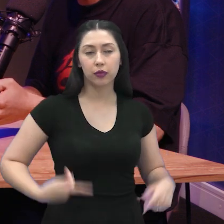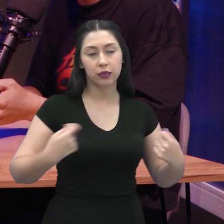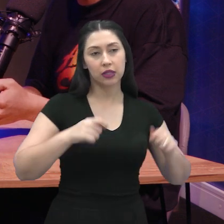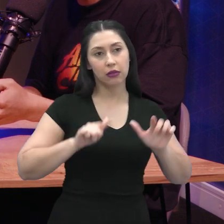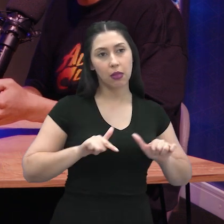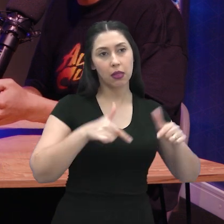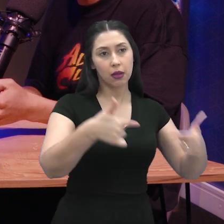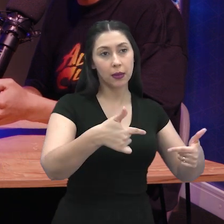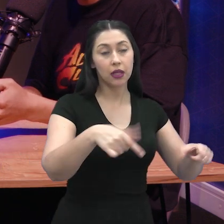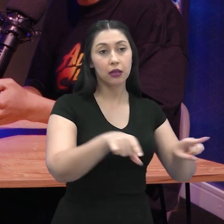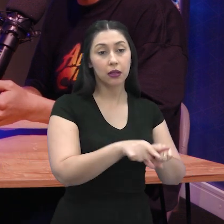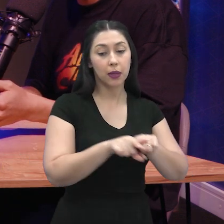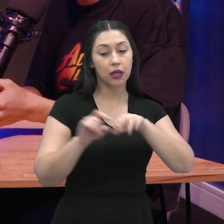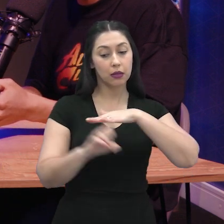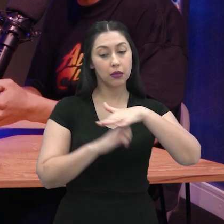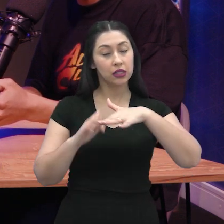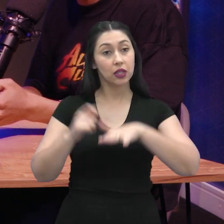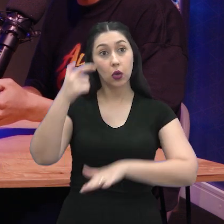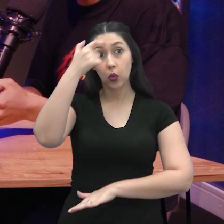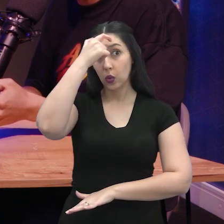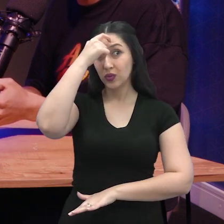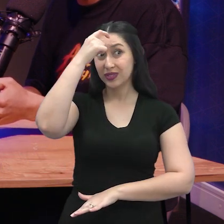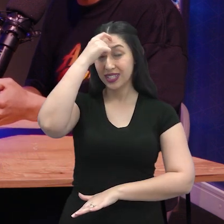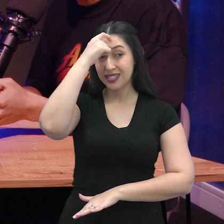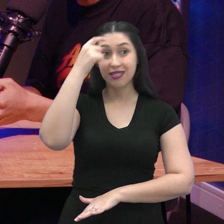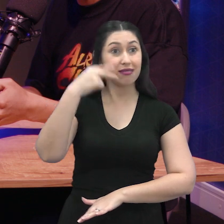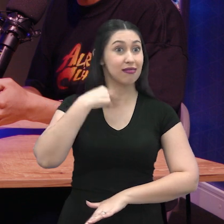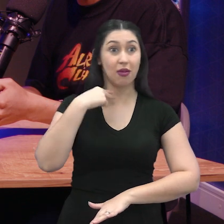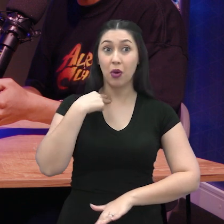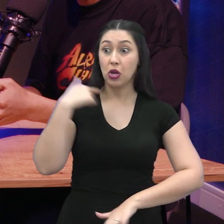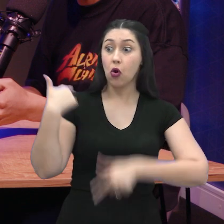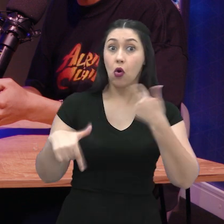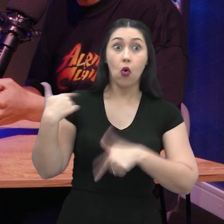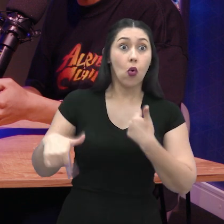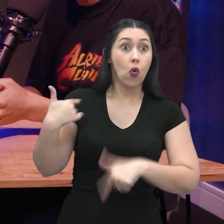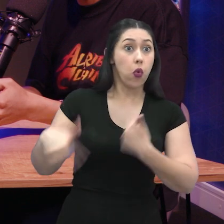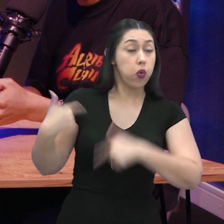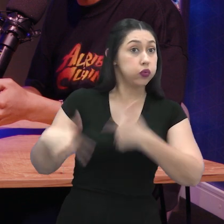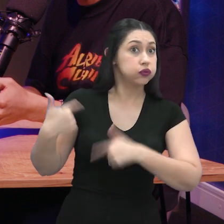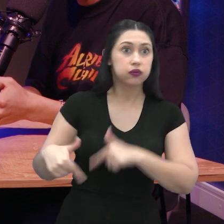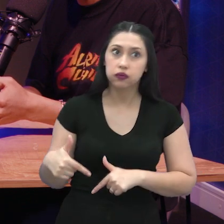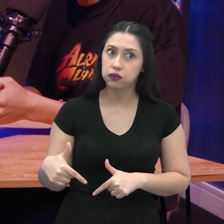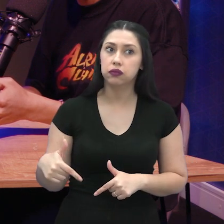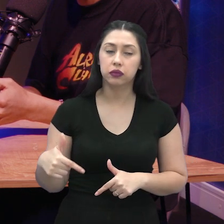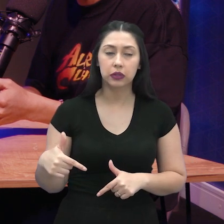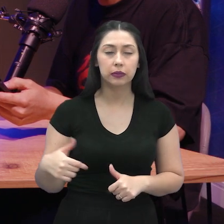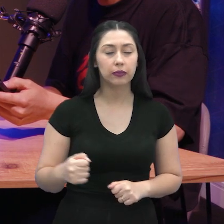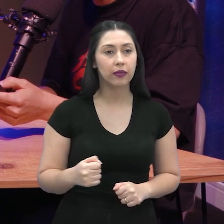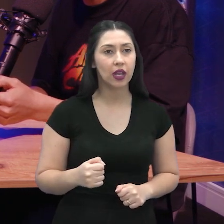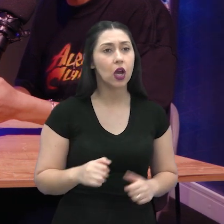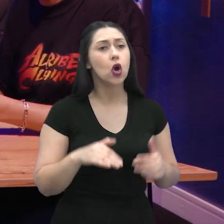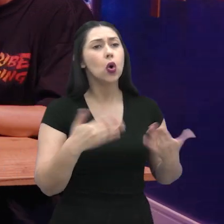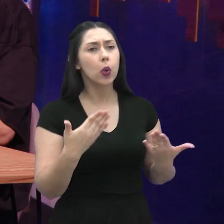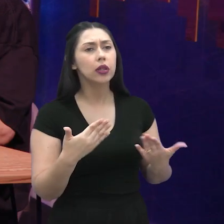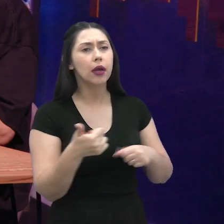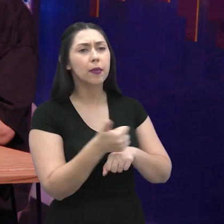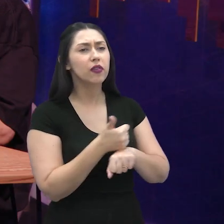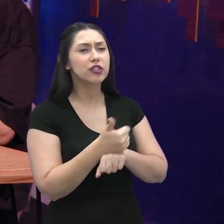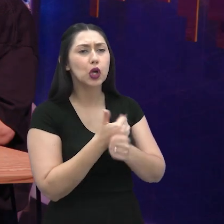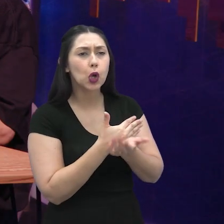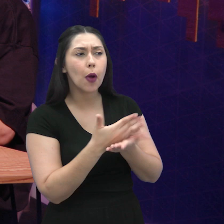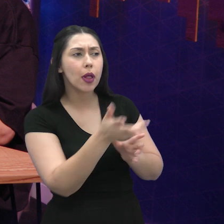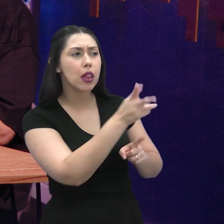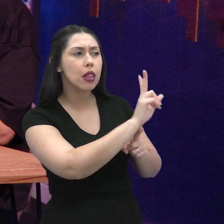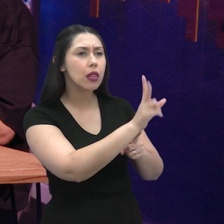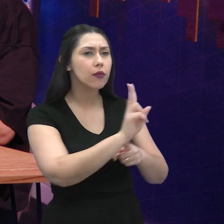políticas públicas e pela conscientização das empresas sobre os riscos de insistir em jornadas desumanas, né? E quando Baruch iniciou